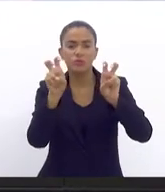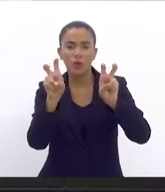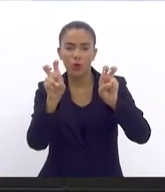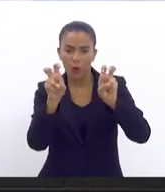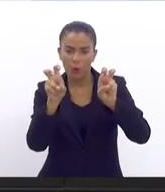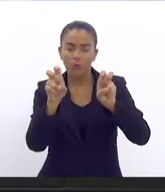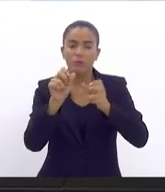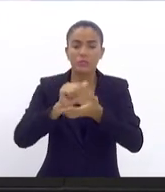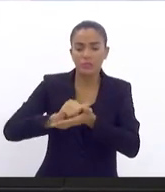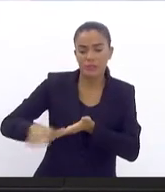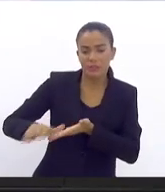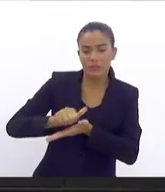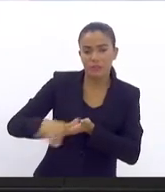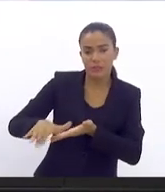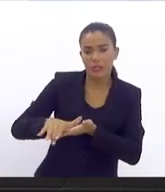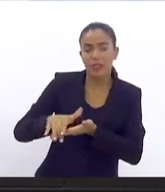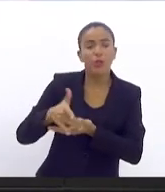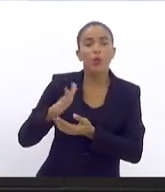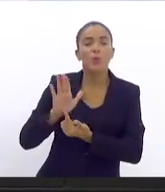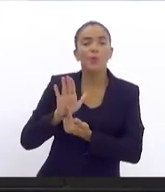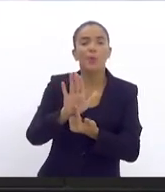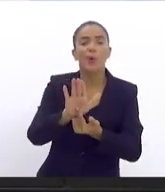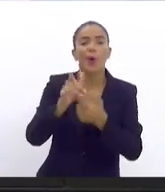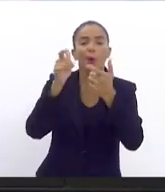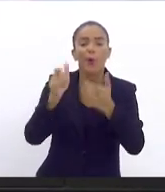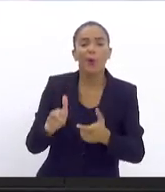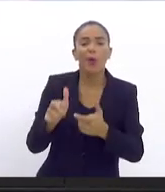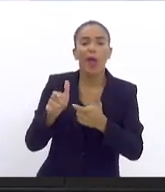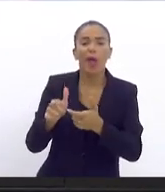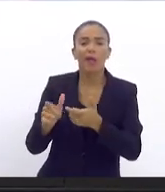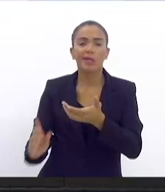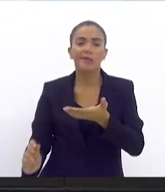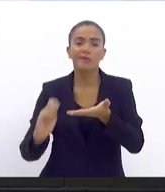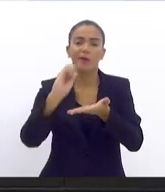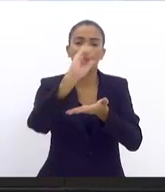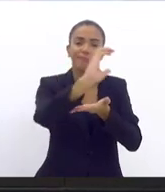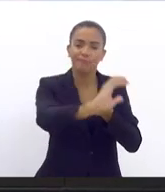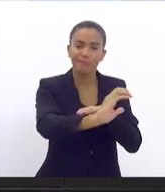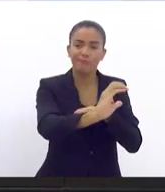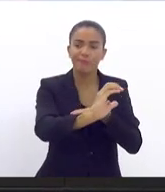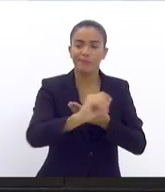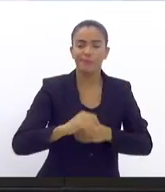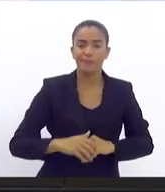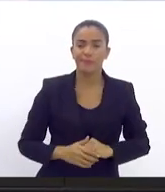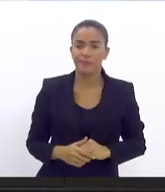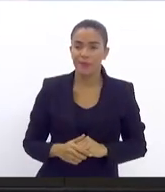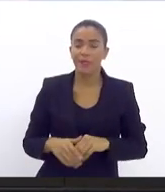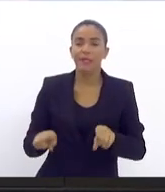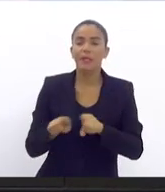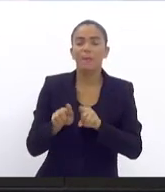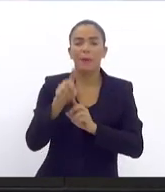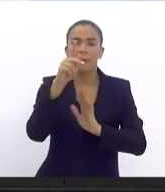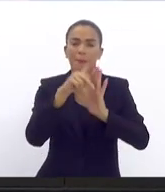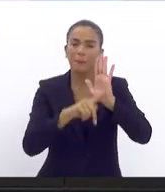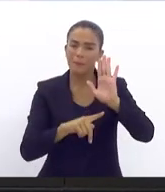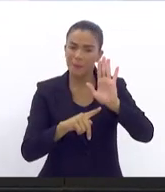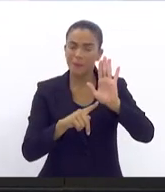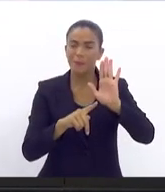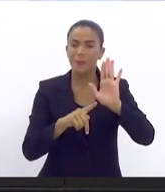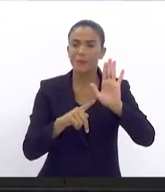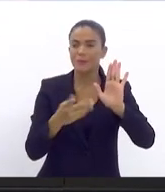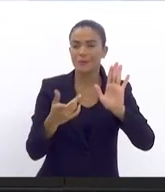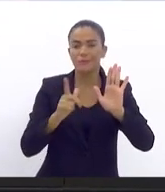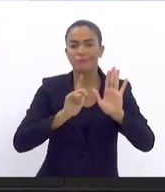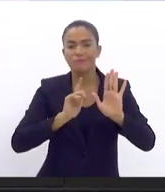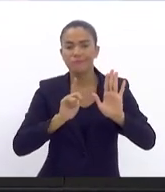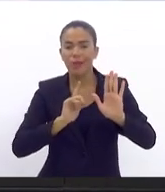incremento de despesa sem apontar a fonte de custeio. Inclusive, chegamos aqui a uma decisão sobre aqueles projetos que